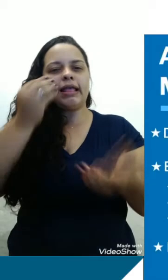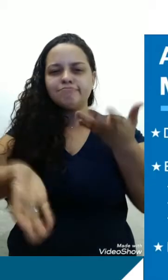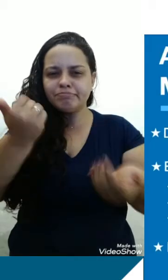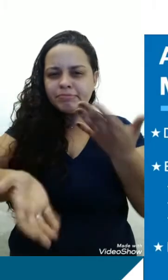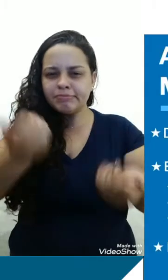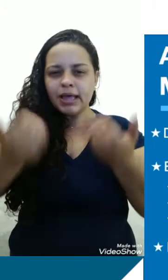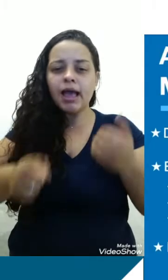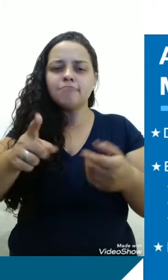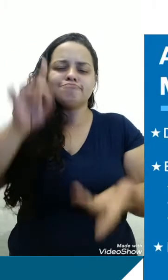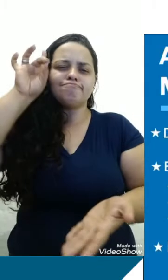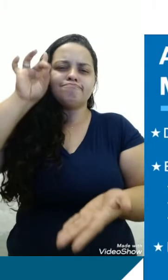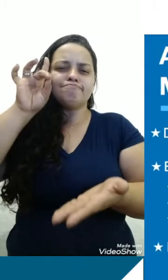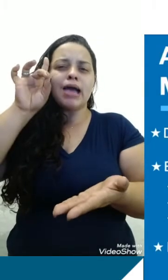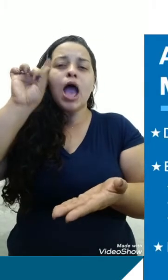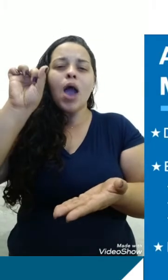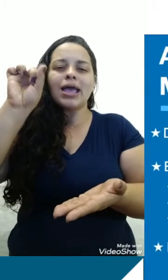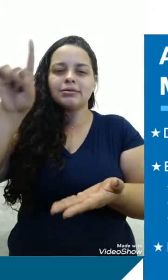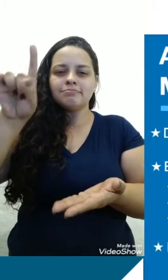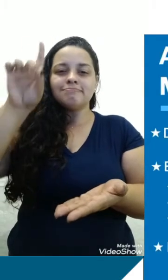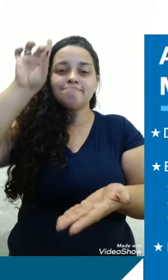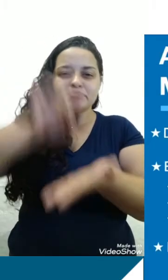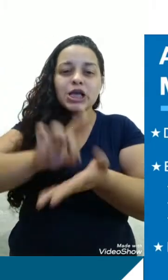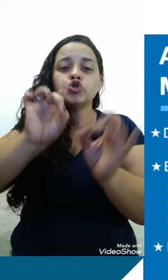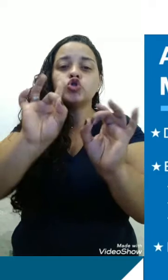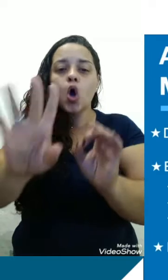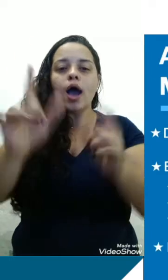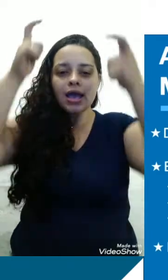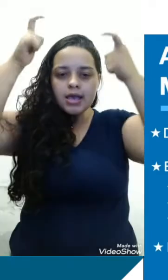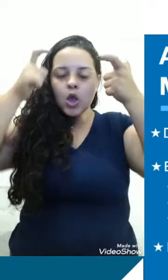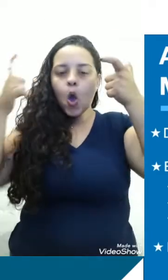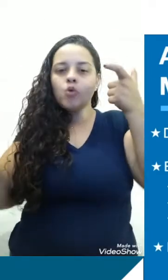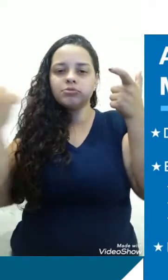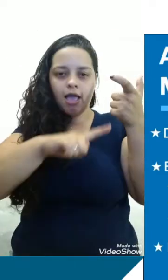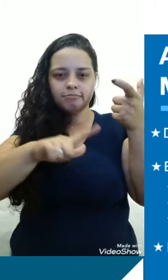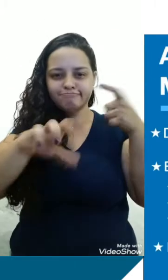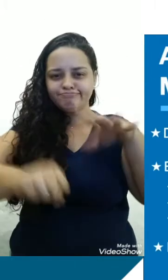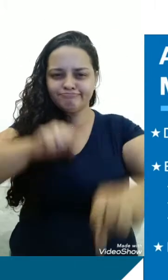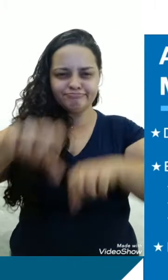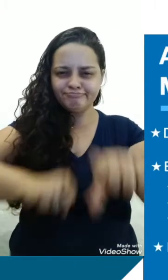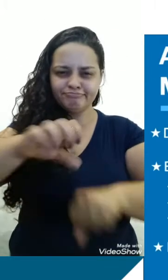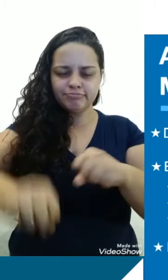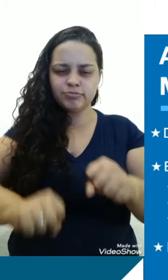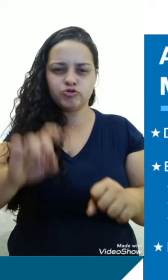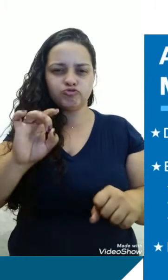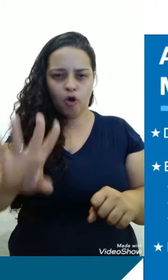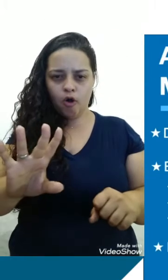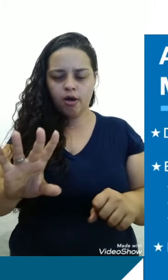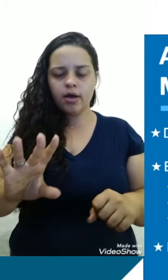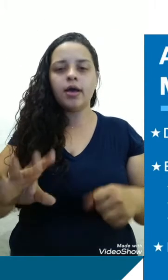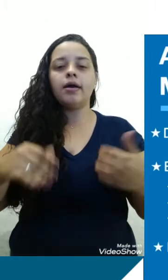era um direito real, né? Ou seja, era direito do rei explorar os minérios no